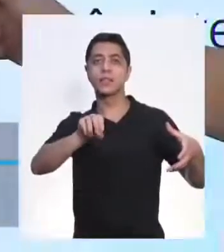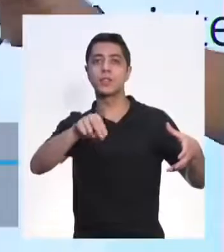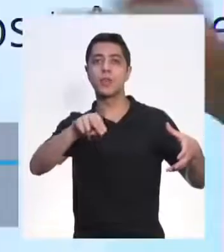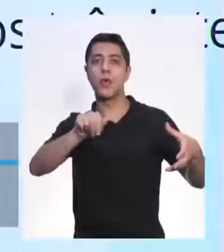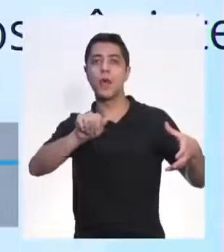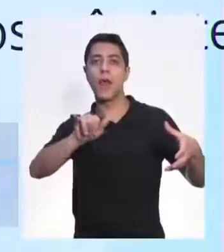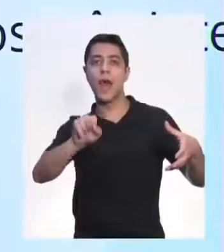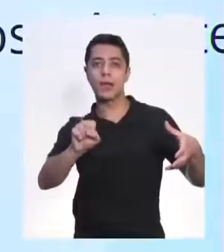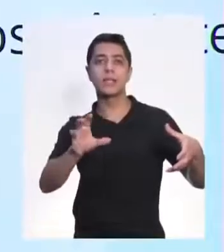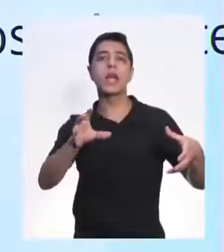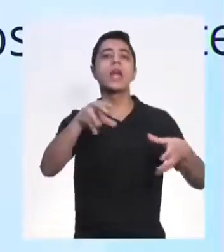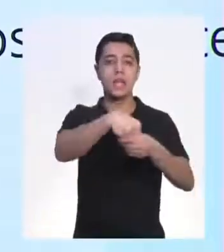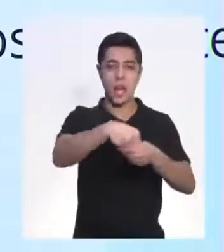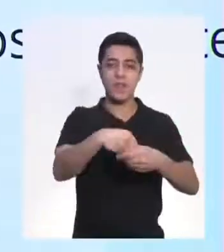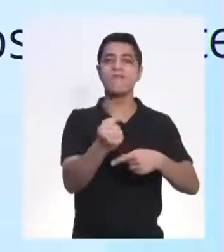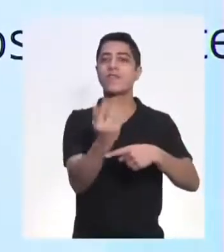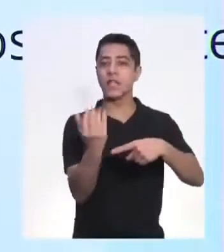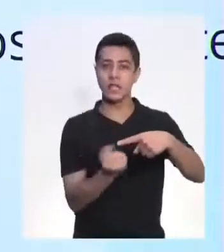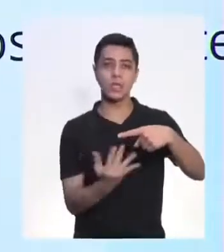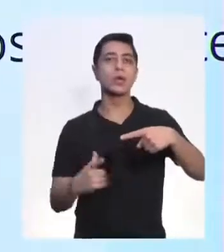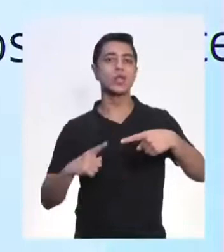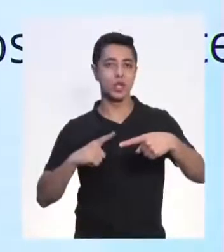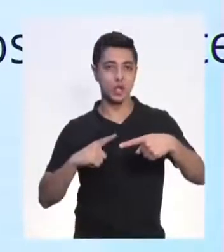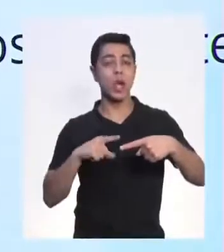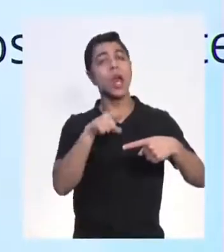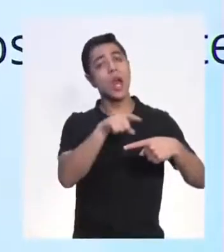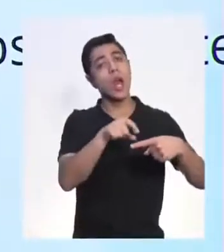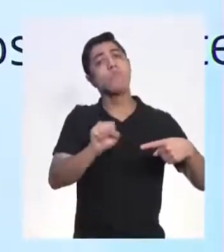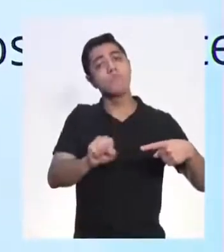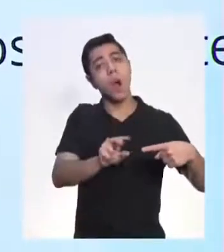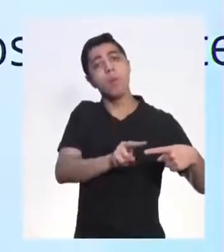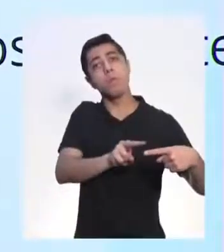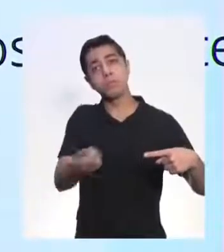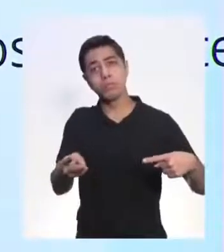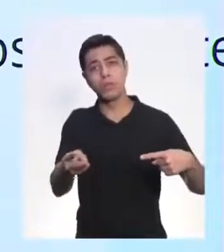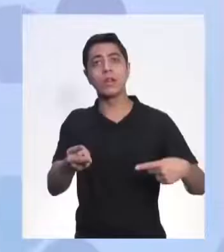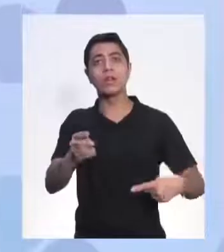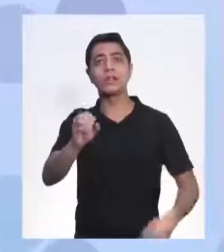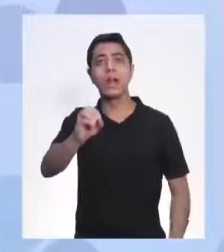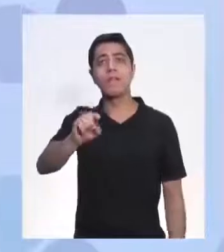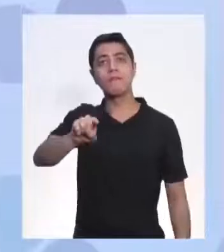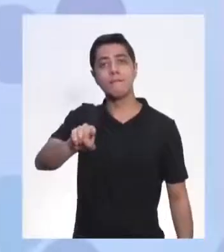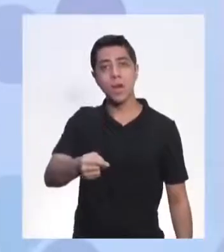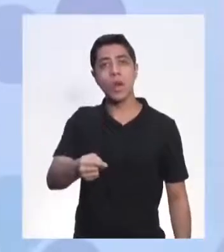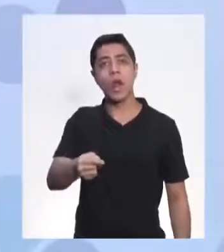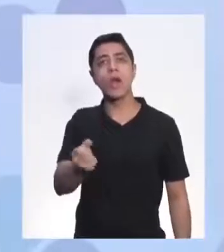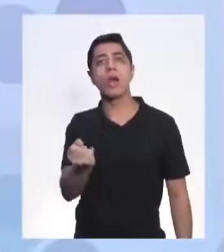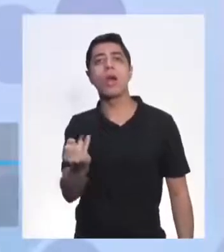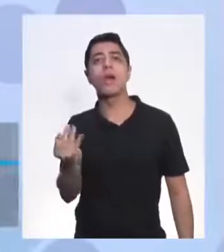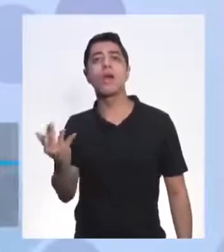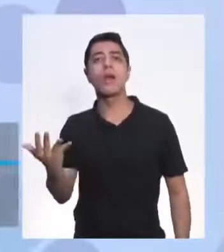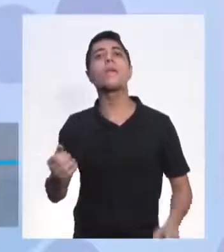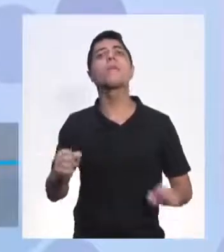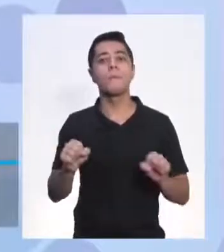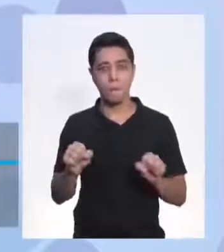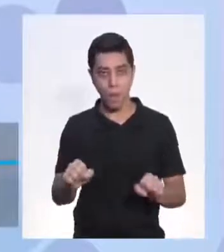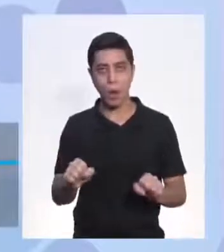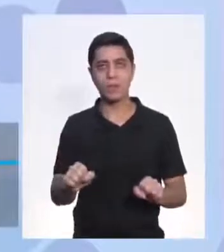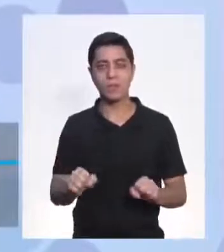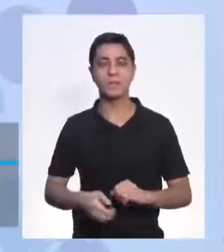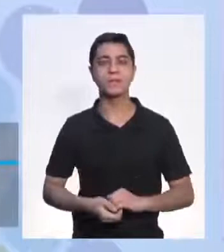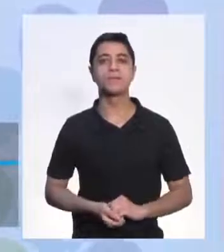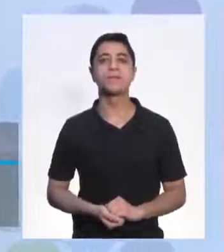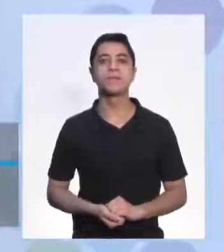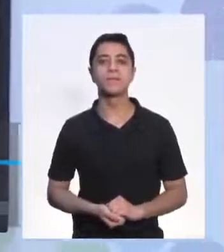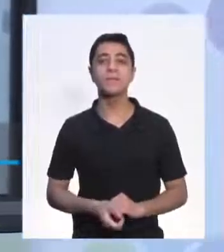ser escrita como um número decimal, ok? Muito bem. Vamos fazer mais um exemplo,